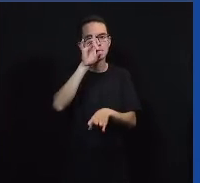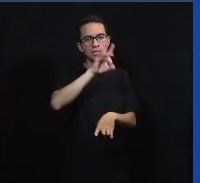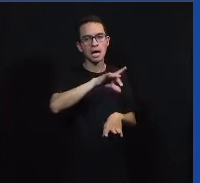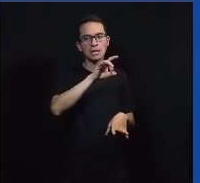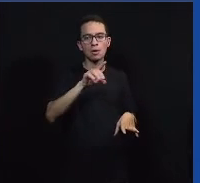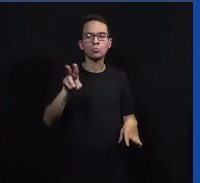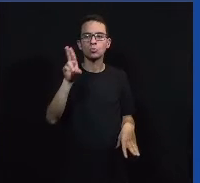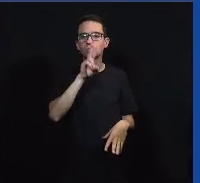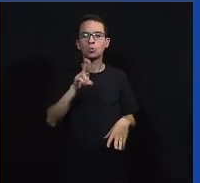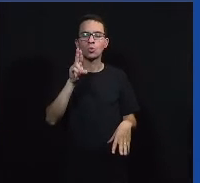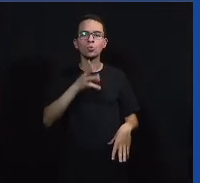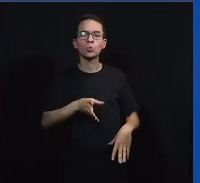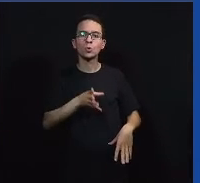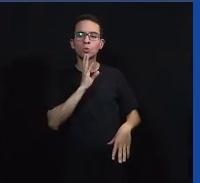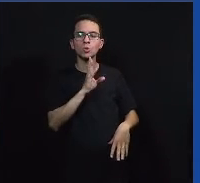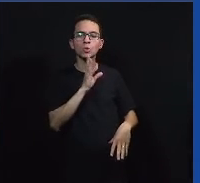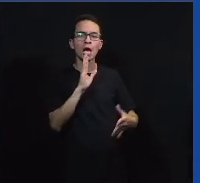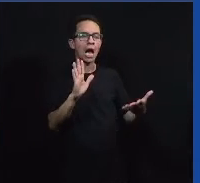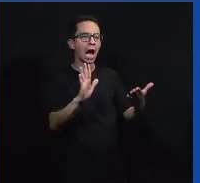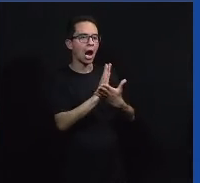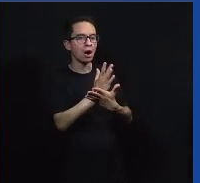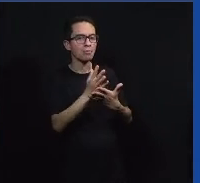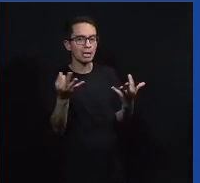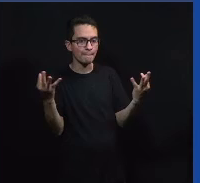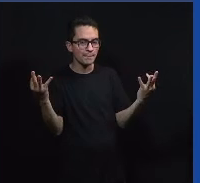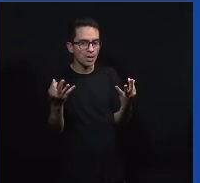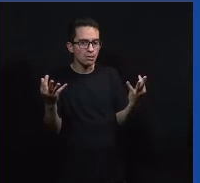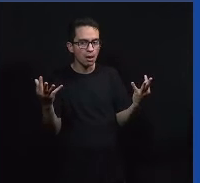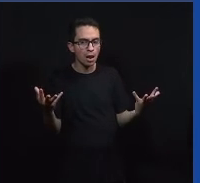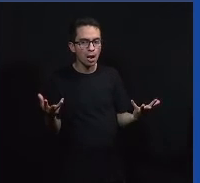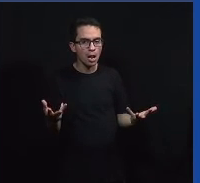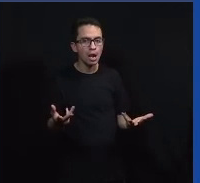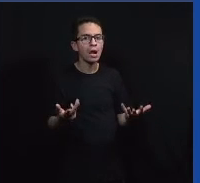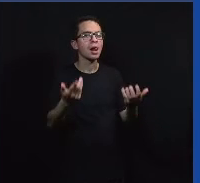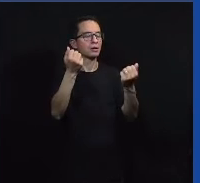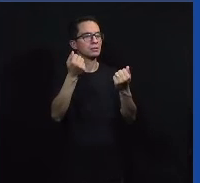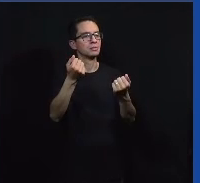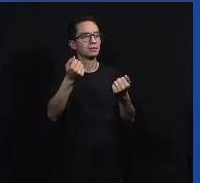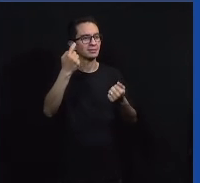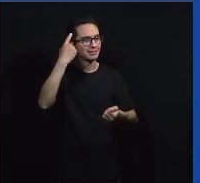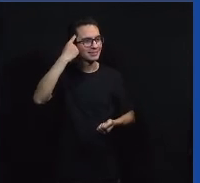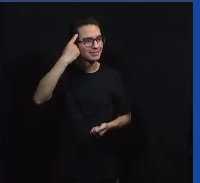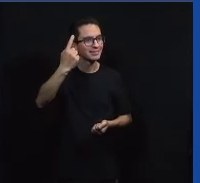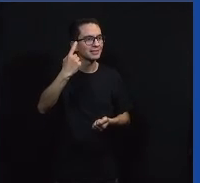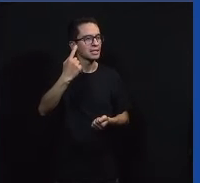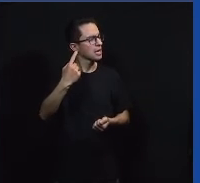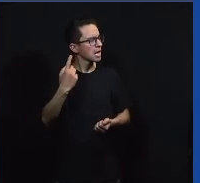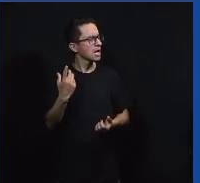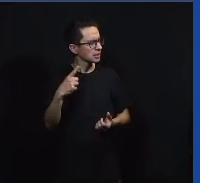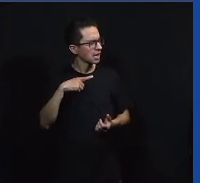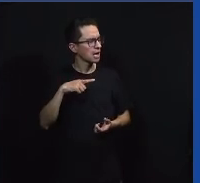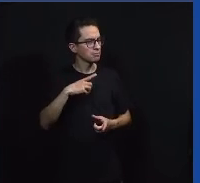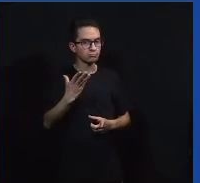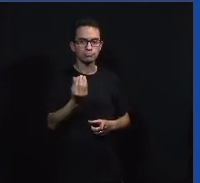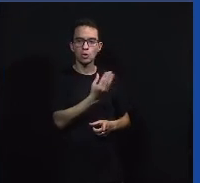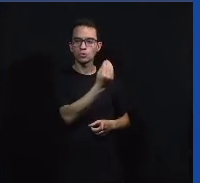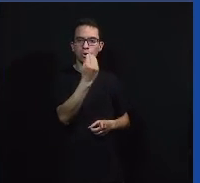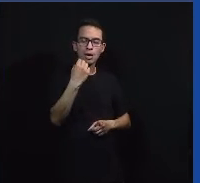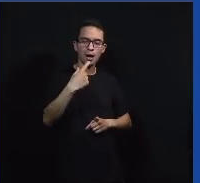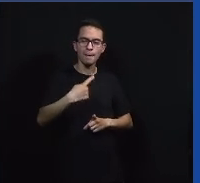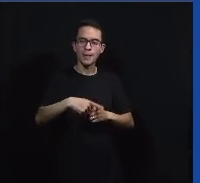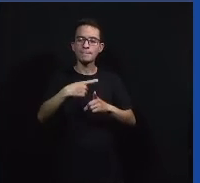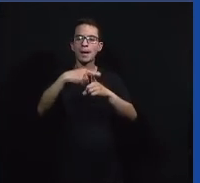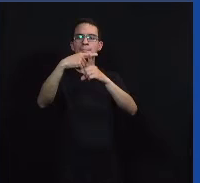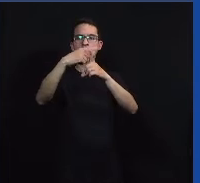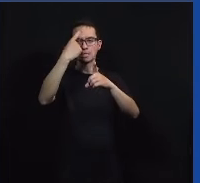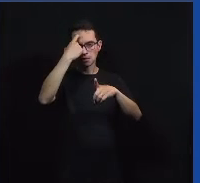feliz de conhecer algumas ferramentas que foram mostradas aqui hoje. E acho que isso agrega muito para a gente pensar em novas práticas, novas formas